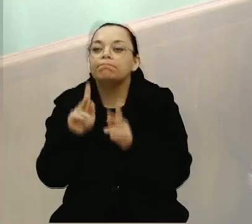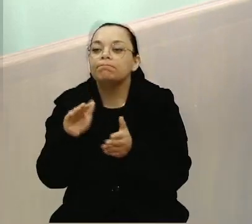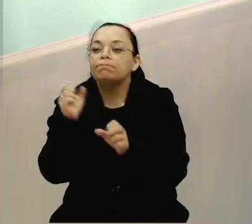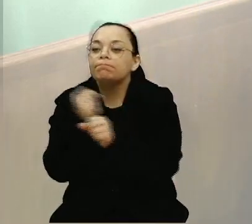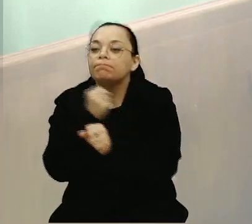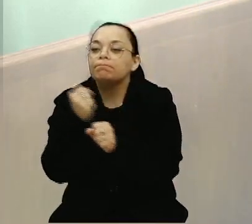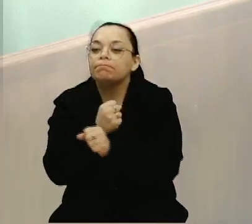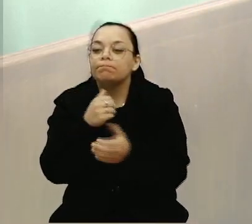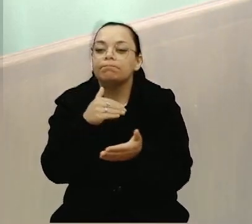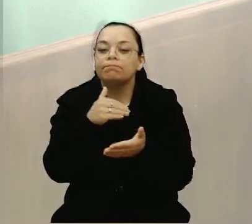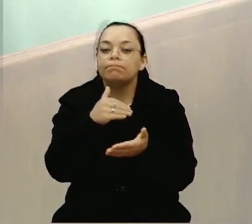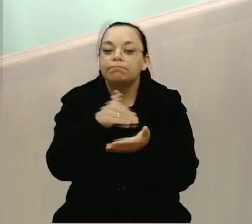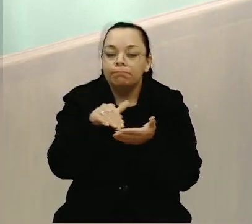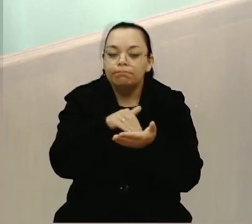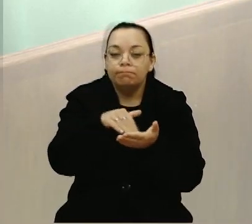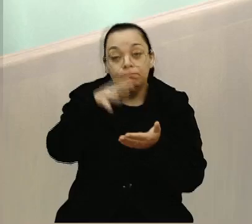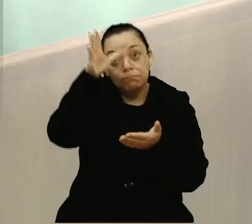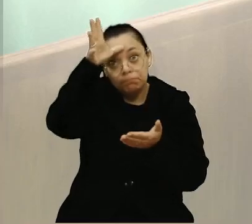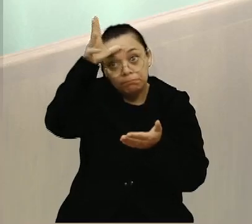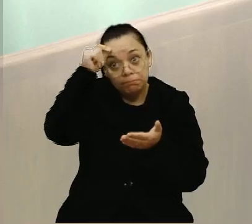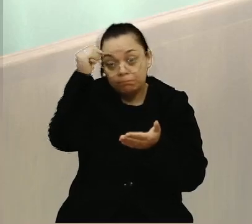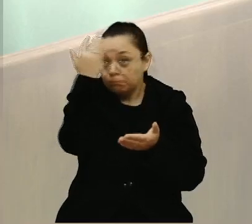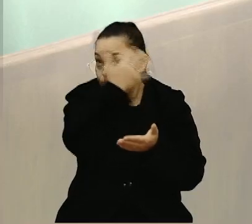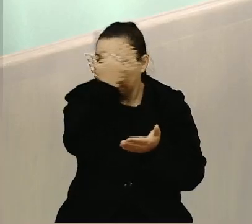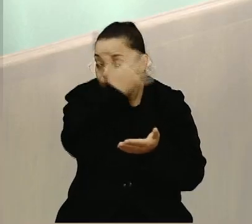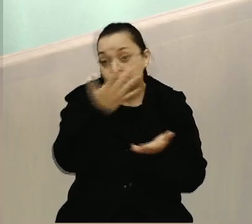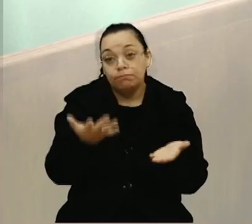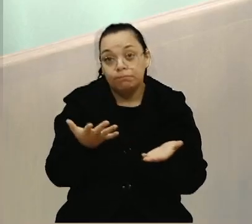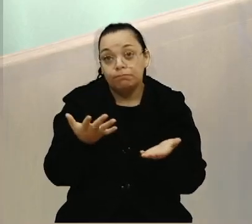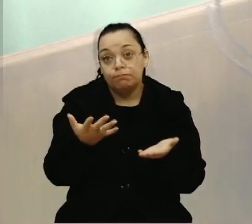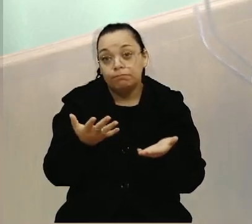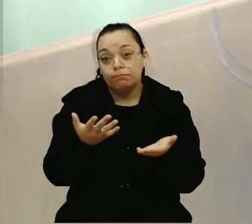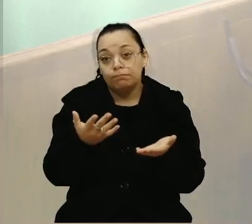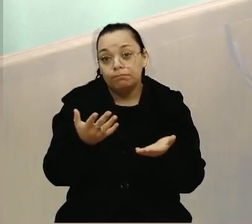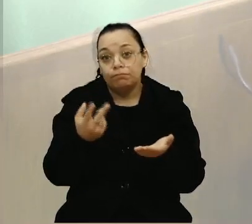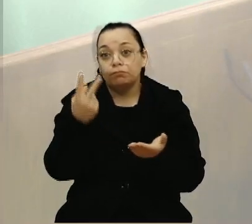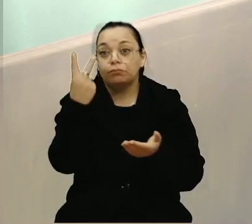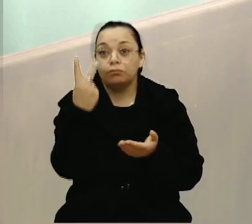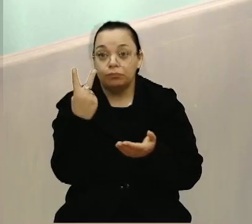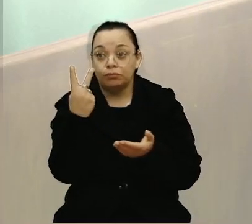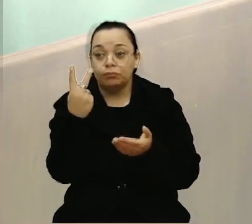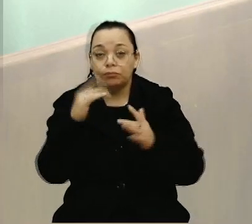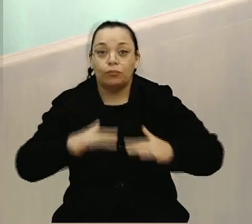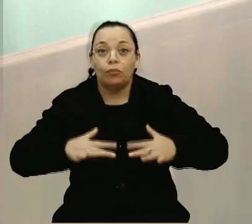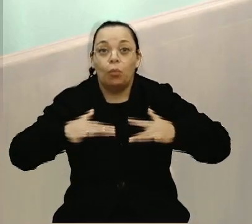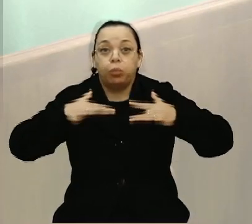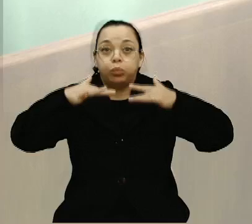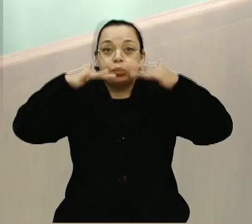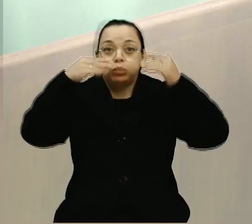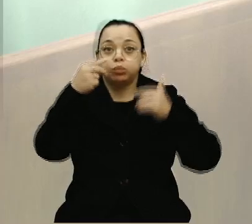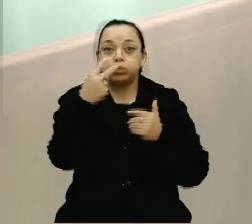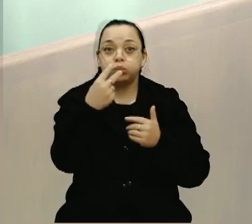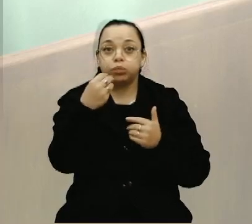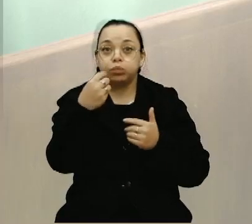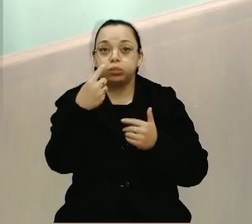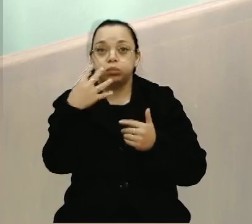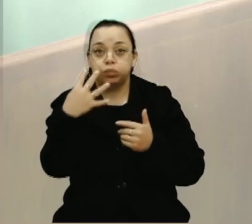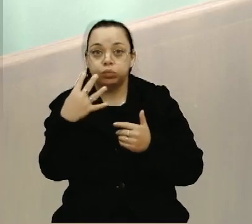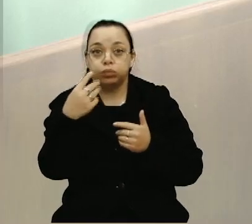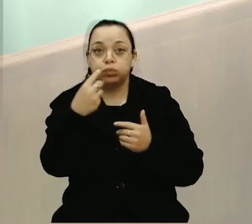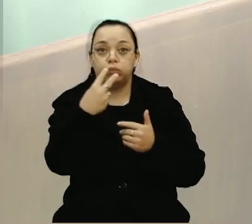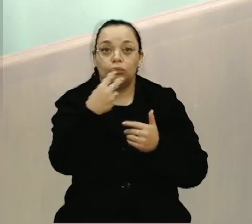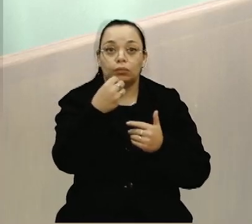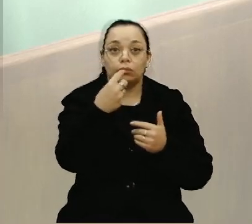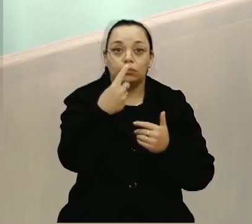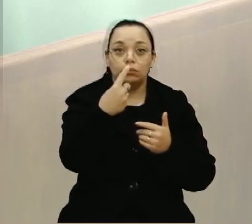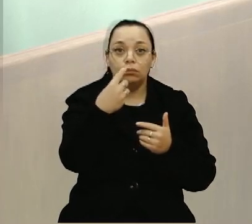Obras que o prefeito Adiló. Até enfrentou as 2 maiores enchentes, 2014 e 2013, eu